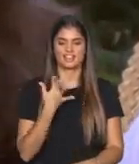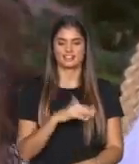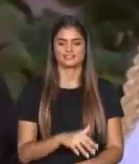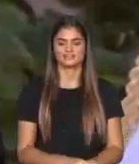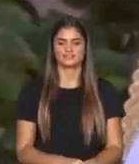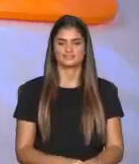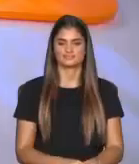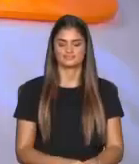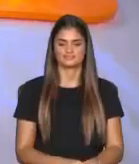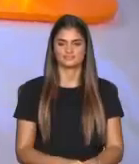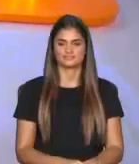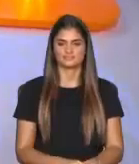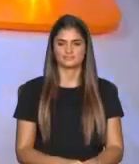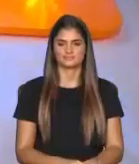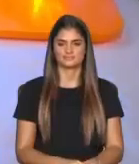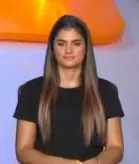Alegria.